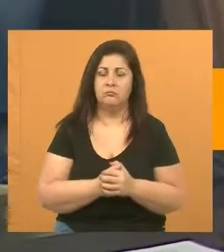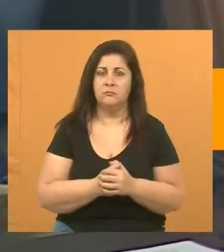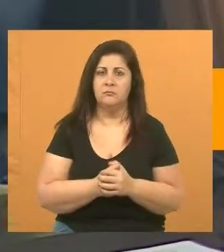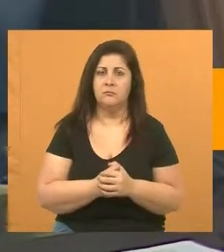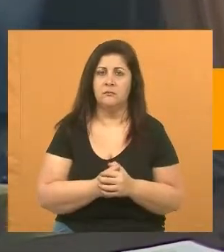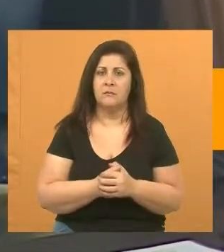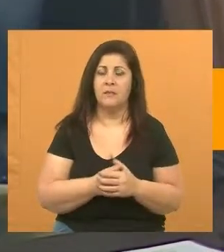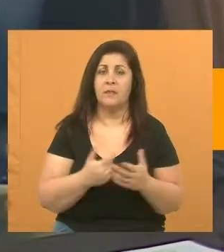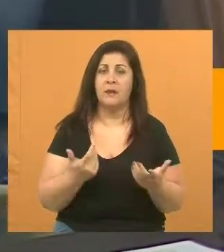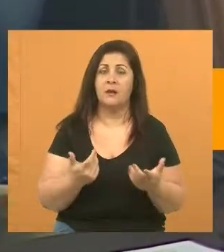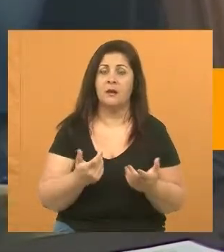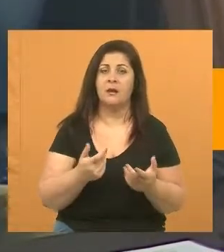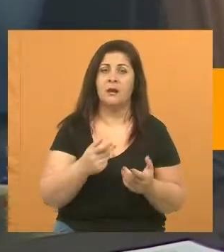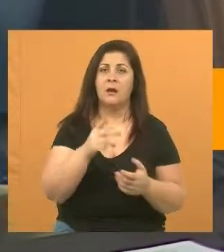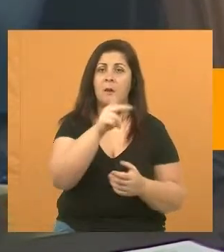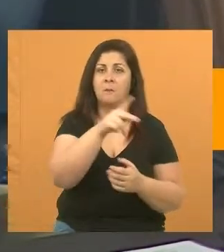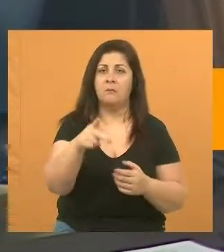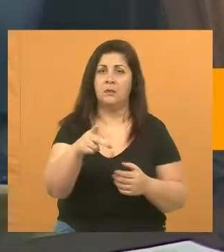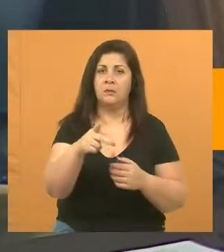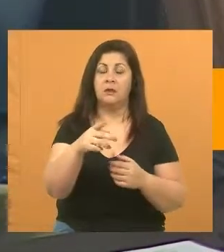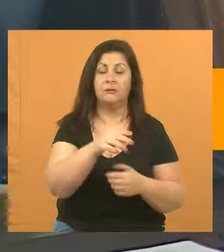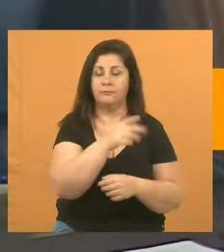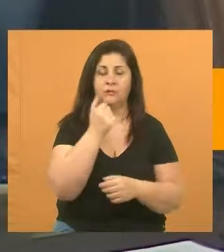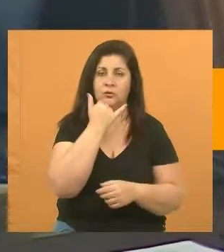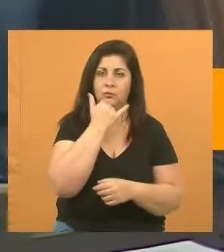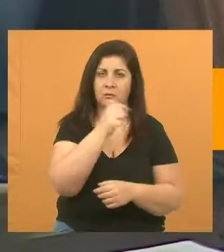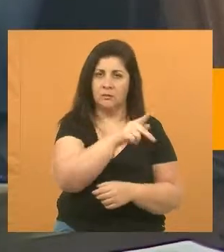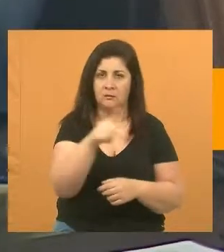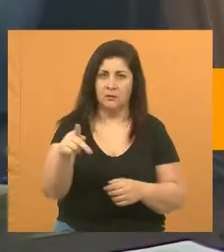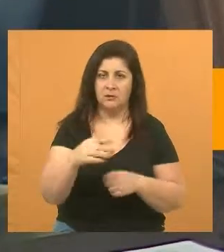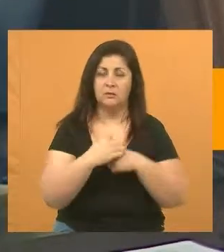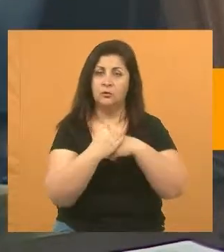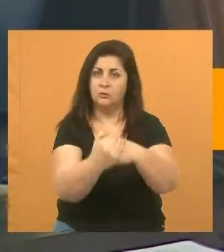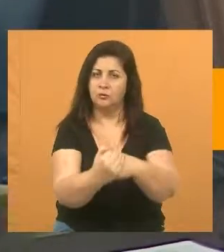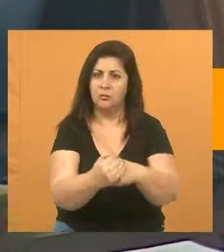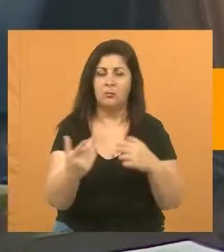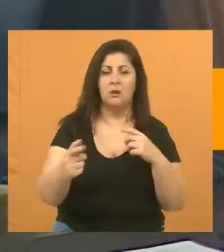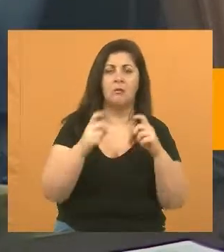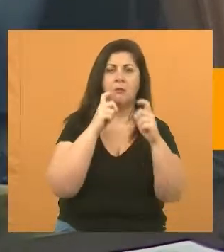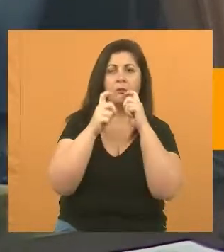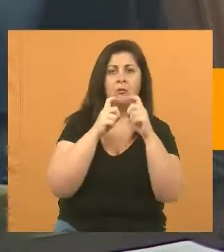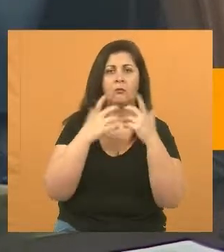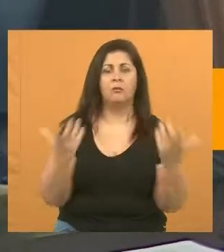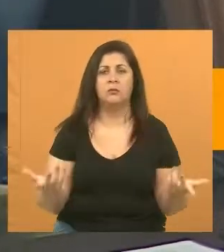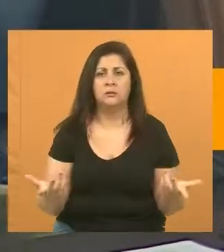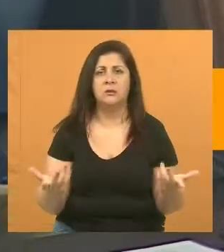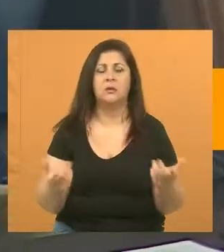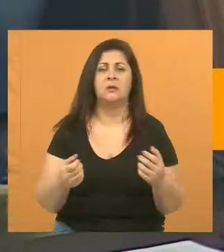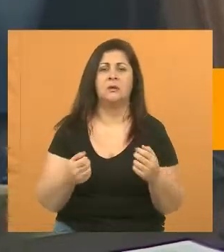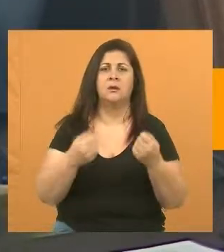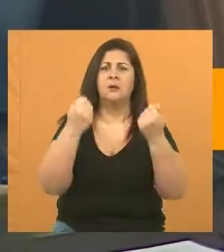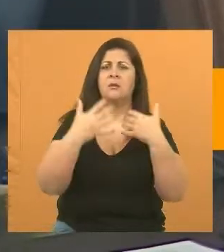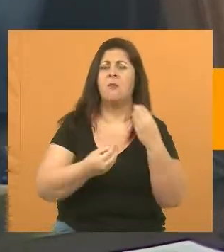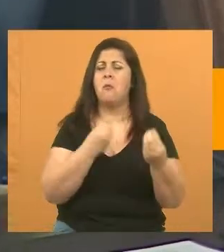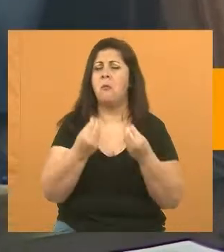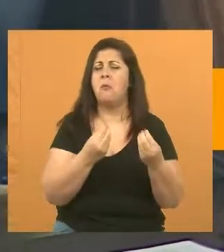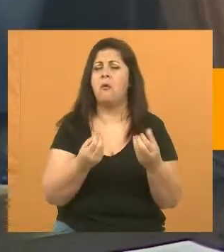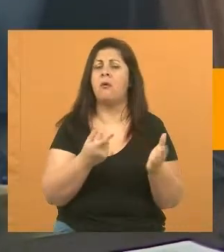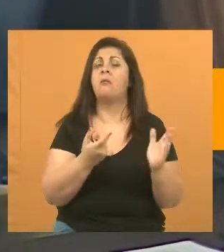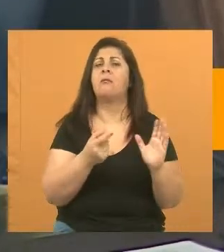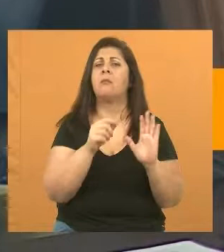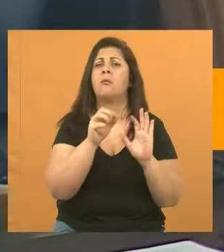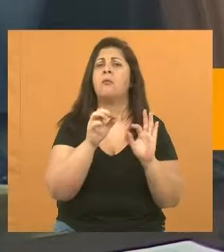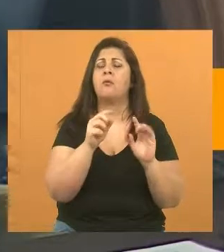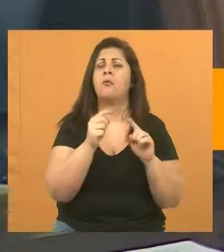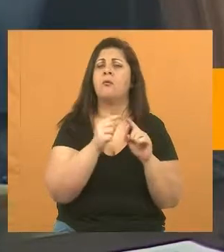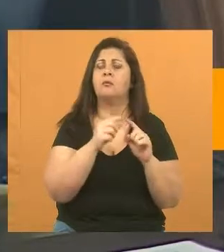de você convocaria uma reunião para nos explicar melhor da onde viriam os fundamentos para que esse processo viesse a essa casa.